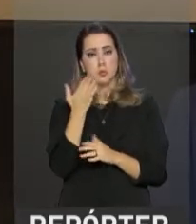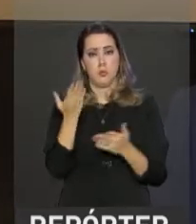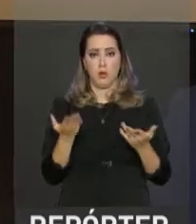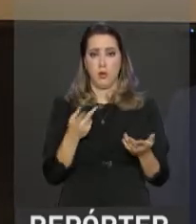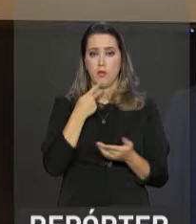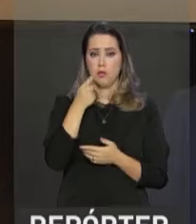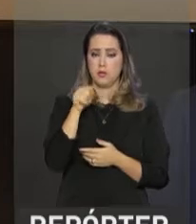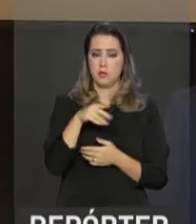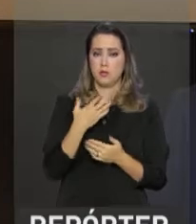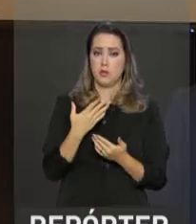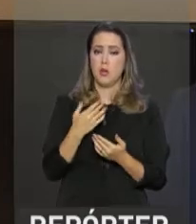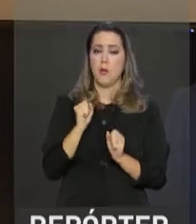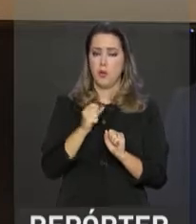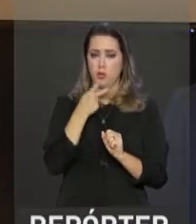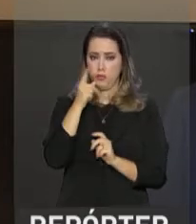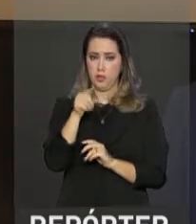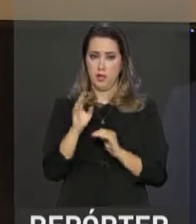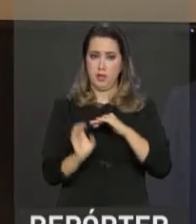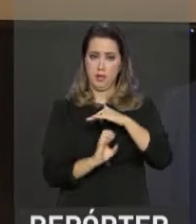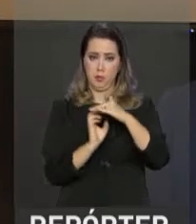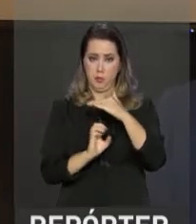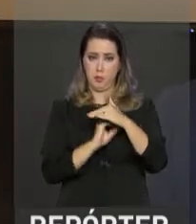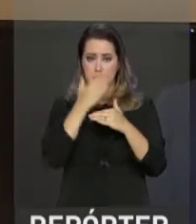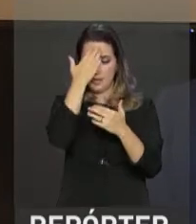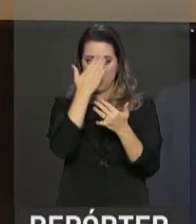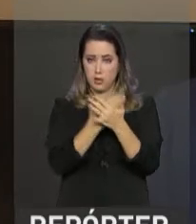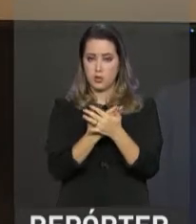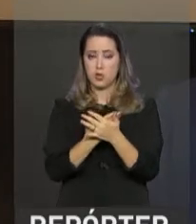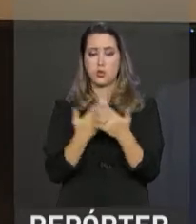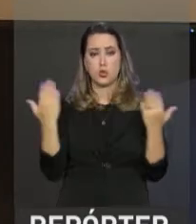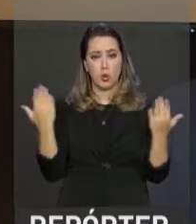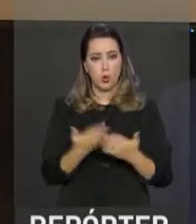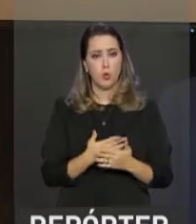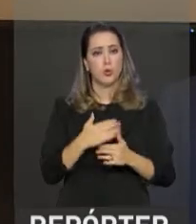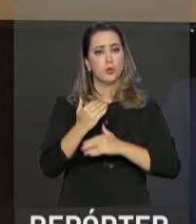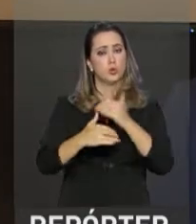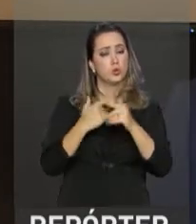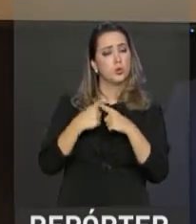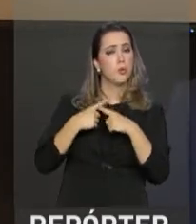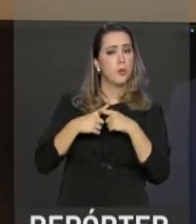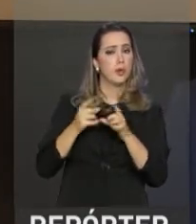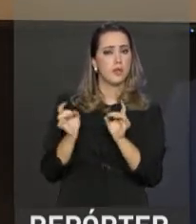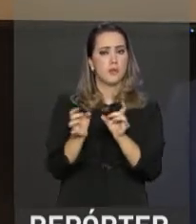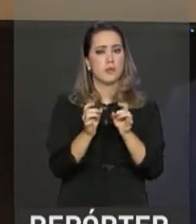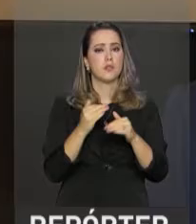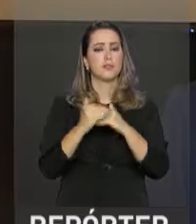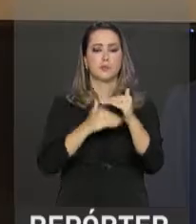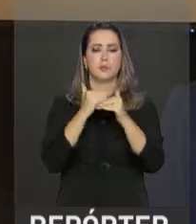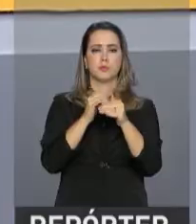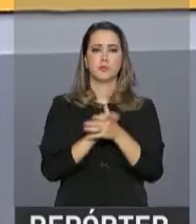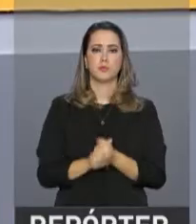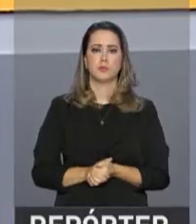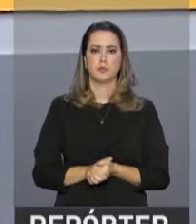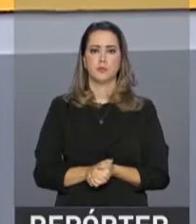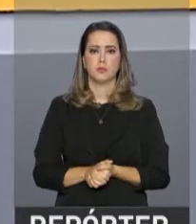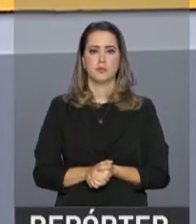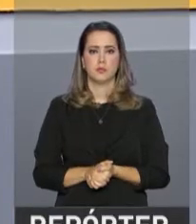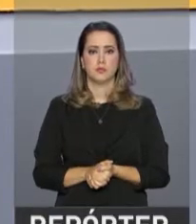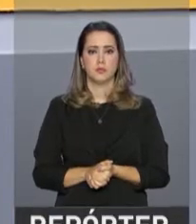pode dizer que a confiança confiança do empresário hoje está mais alta mais elevada porque as vendas voltaram a crescer